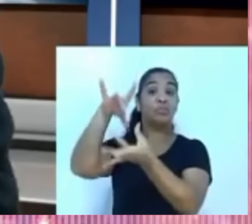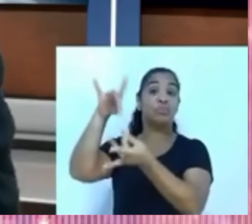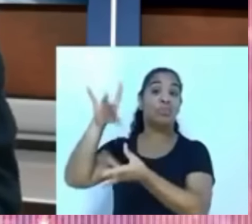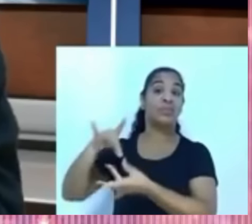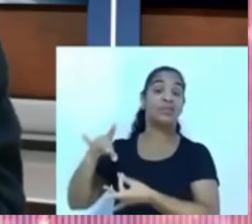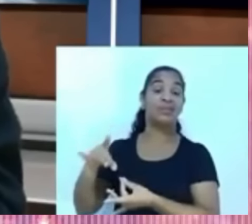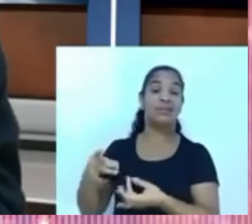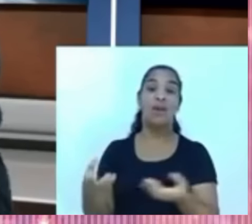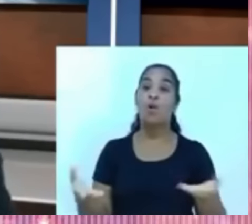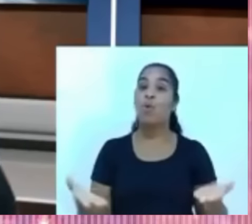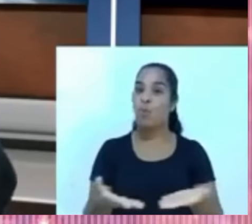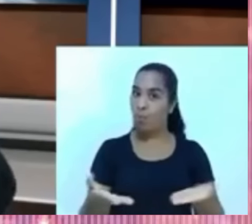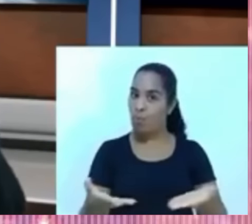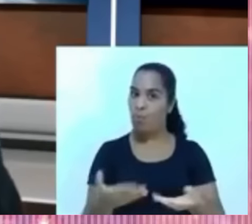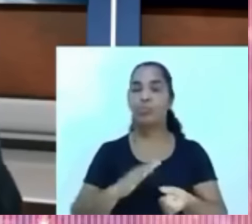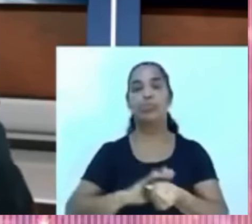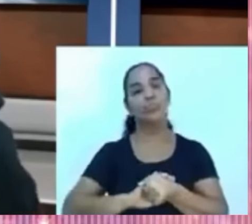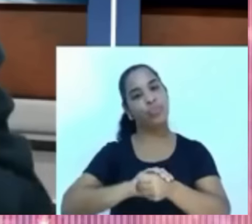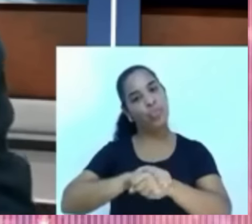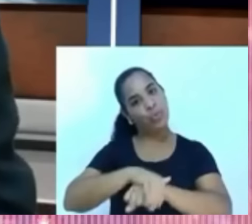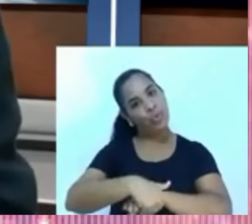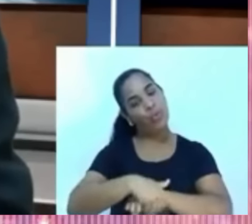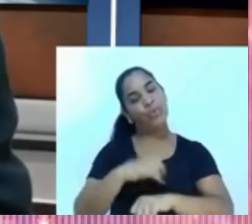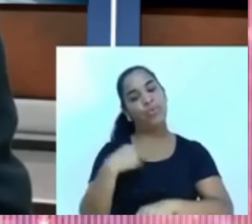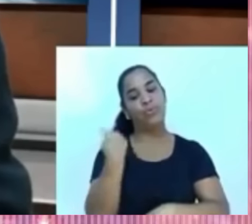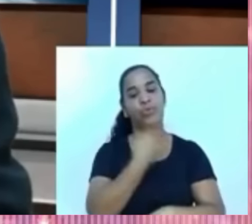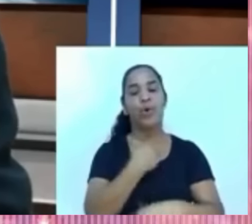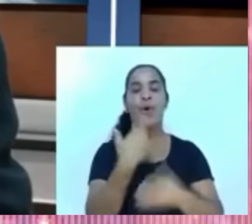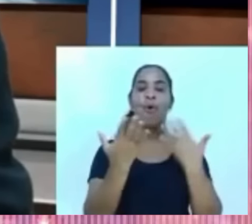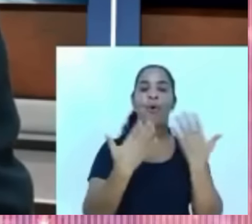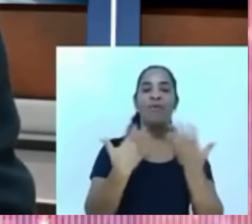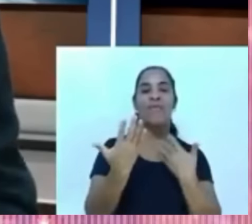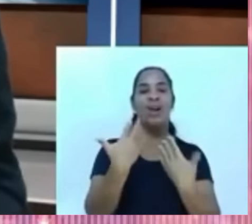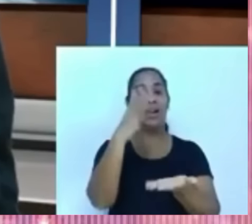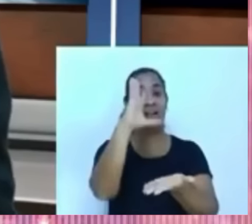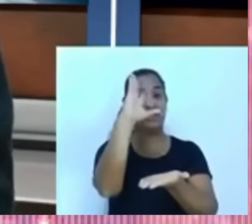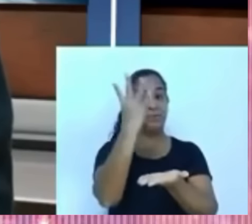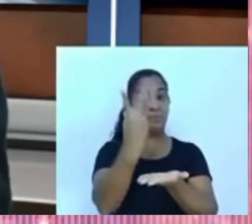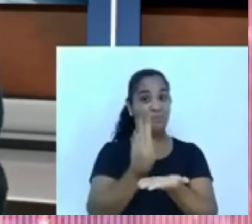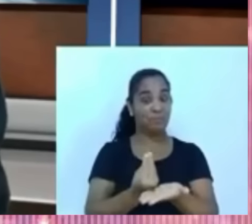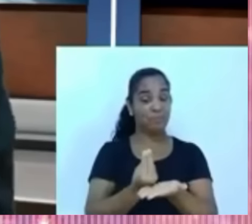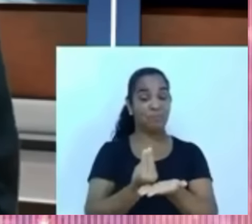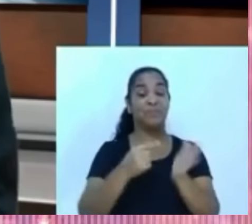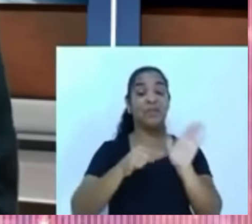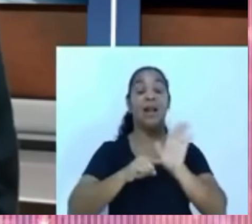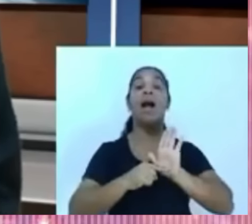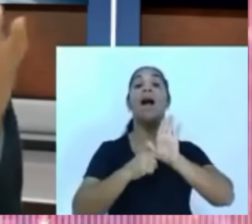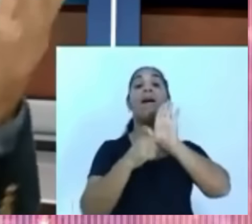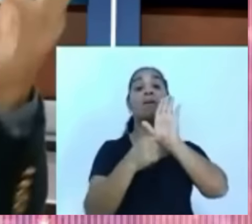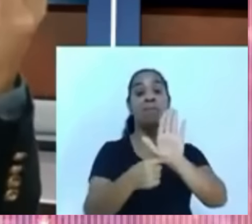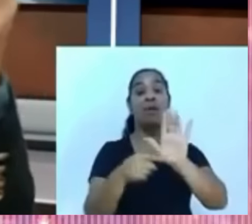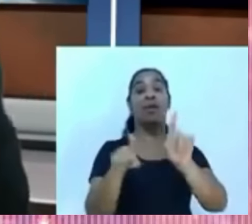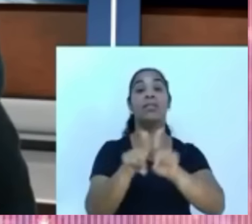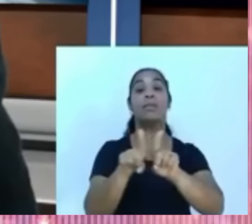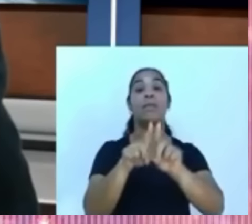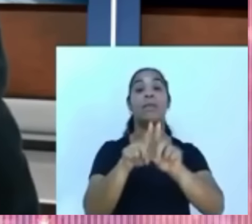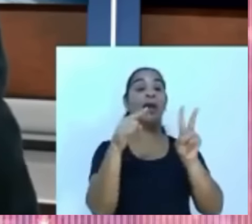noite em que estamos conversando sobre o espiritismo e apresentamos dois